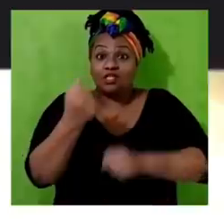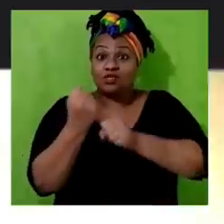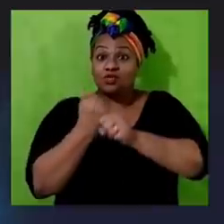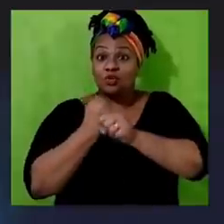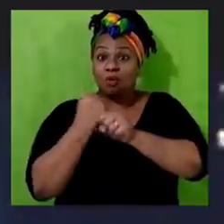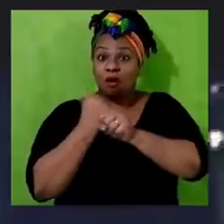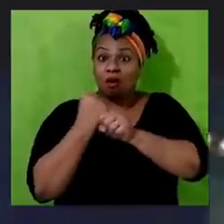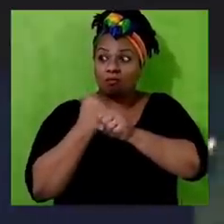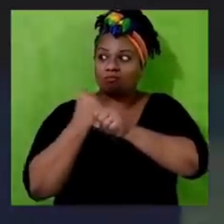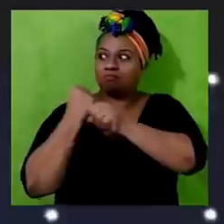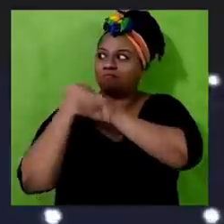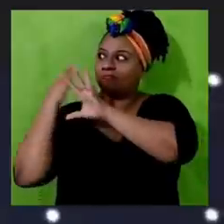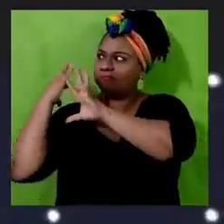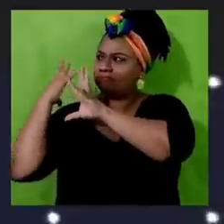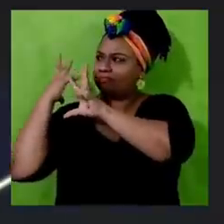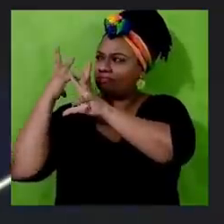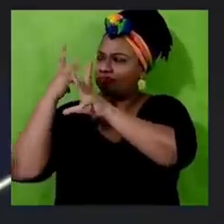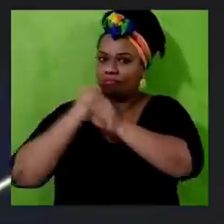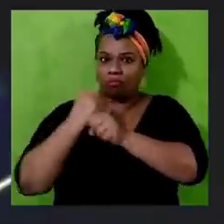21